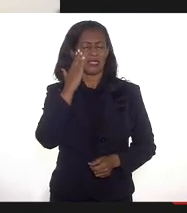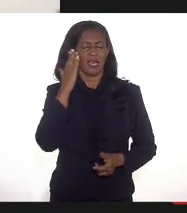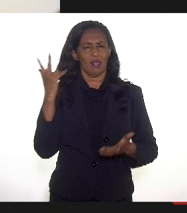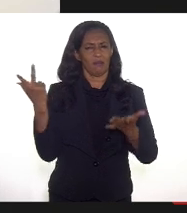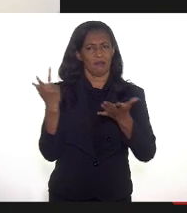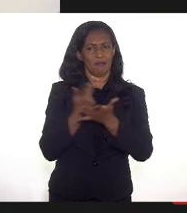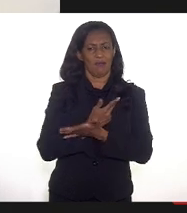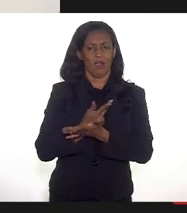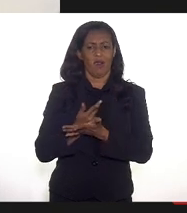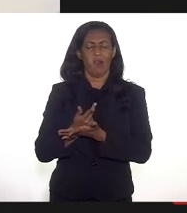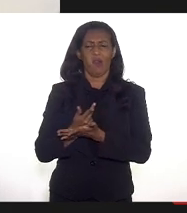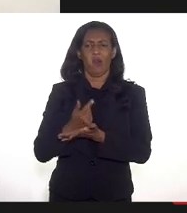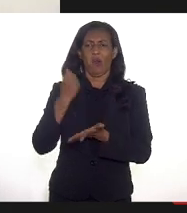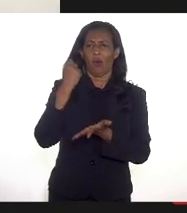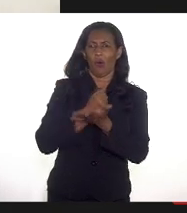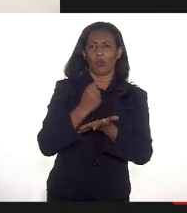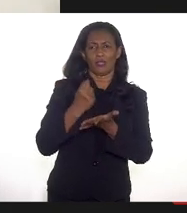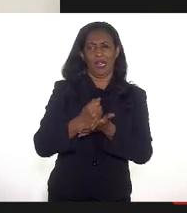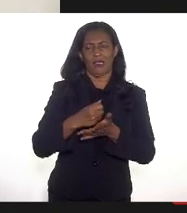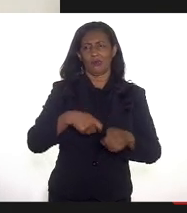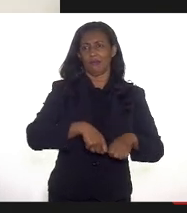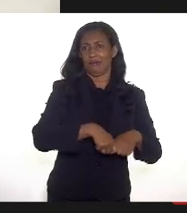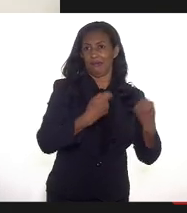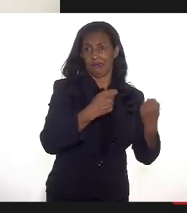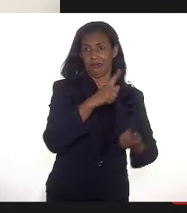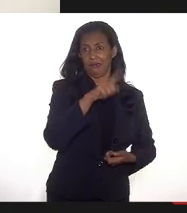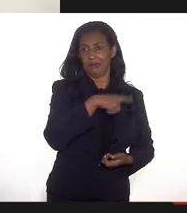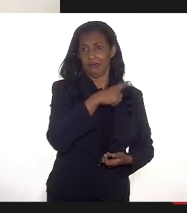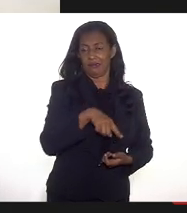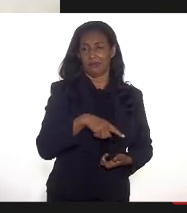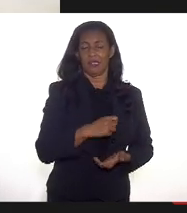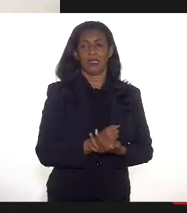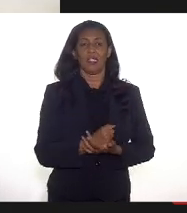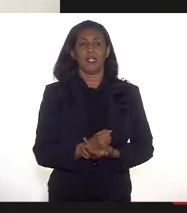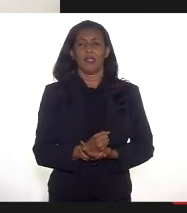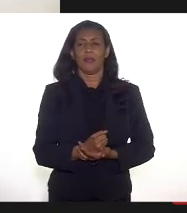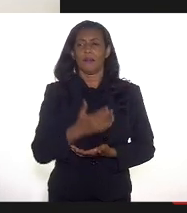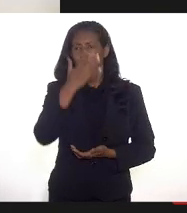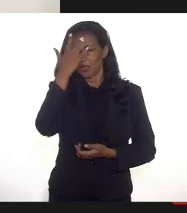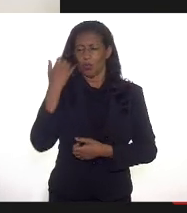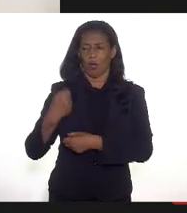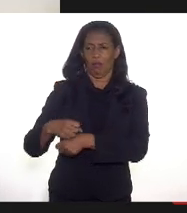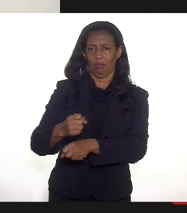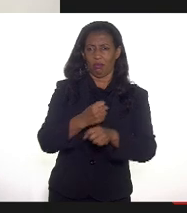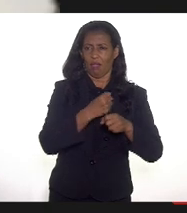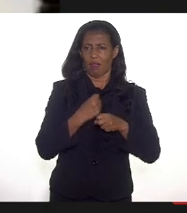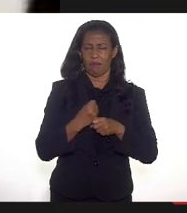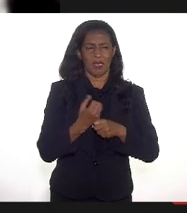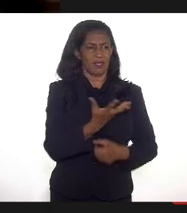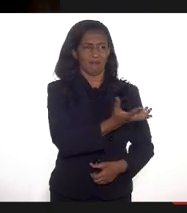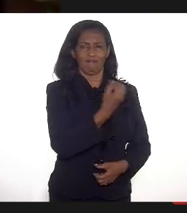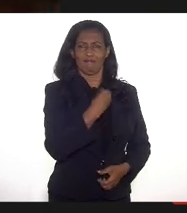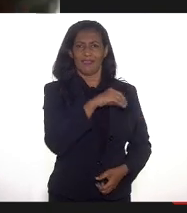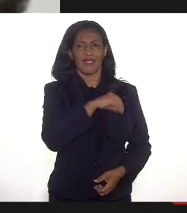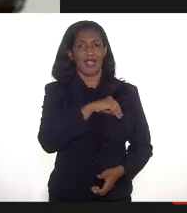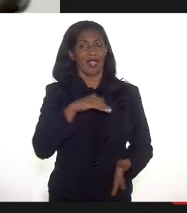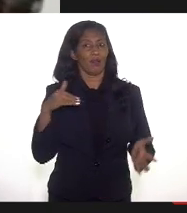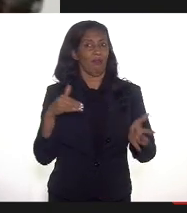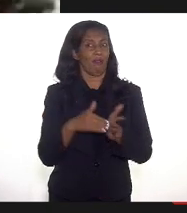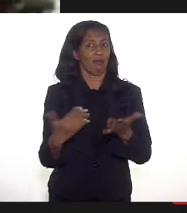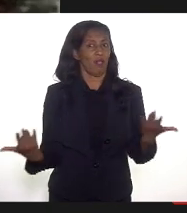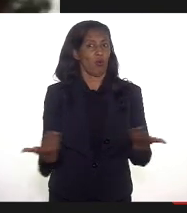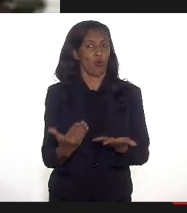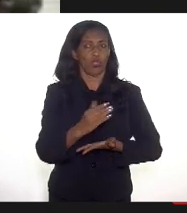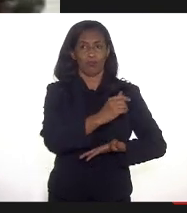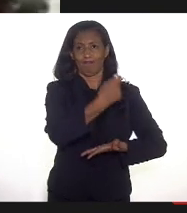Massacesi. Contratos rompidos, serviço terceirizado encerrado, funcionários sem ter recebido ainda